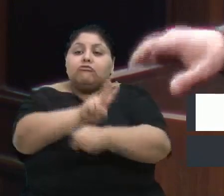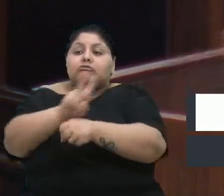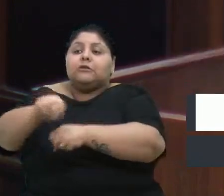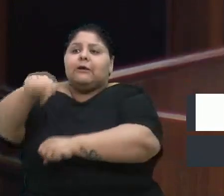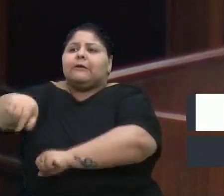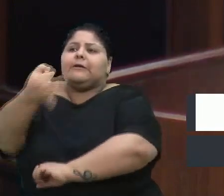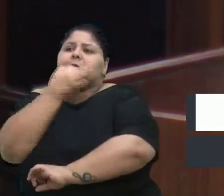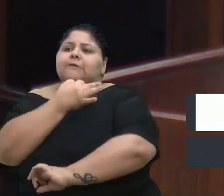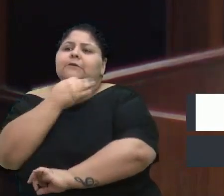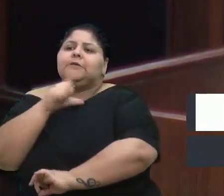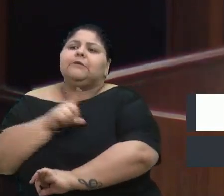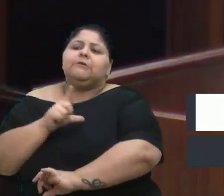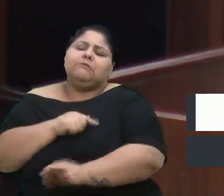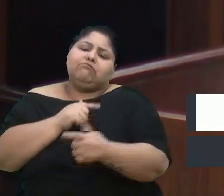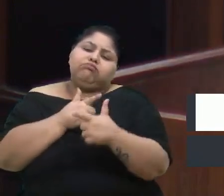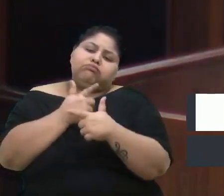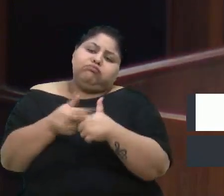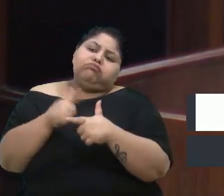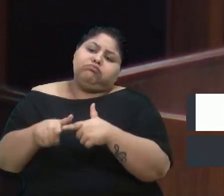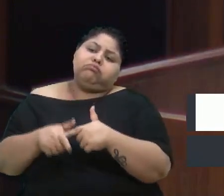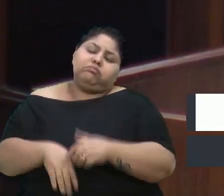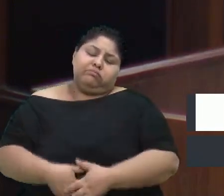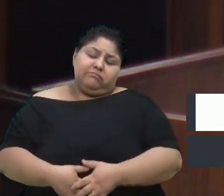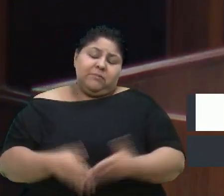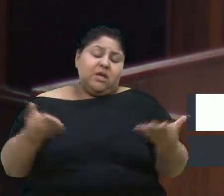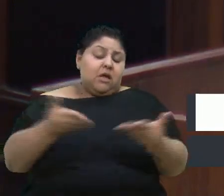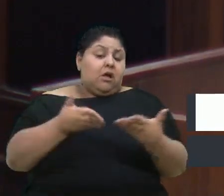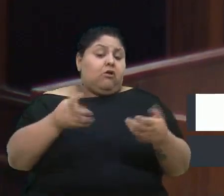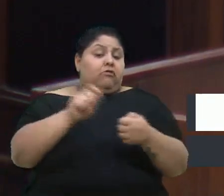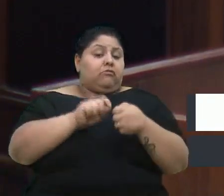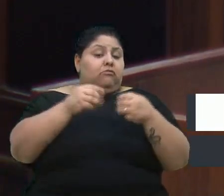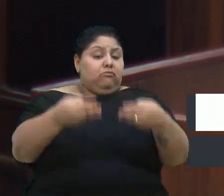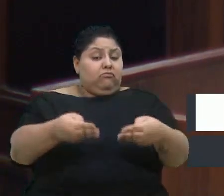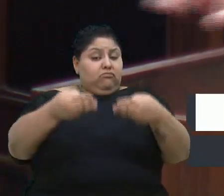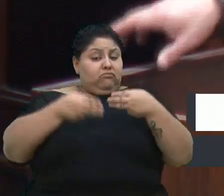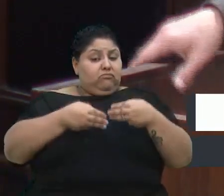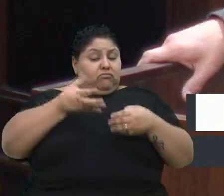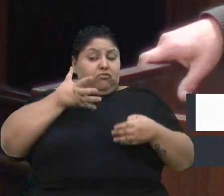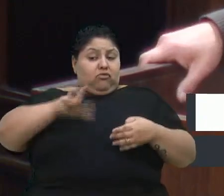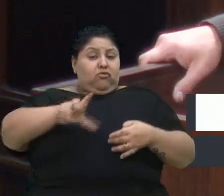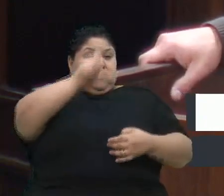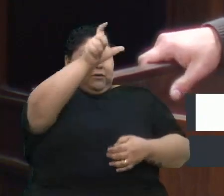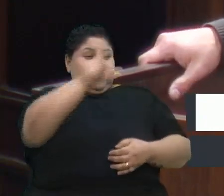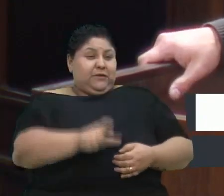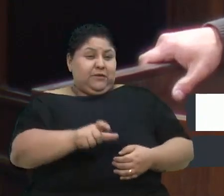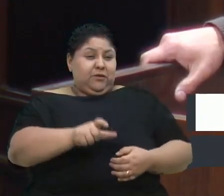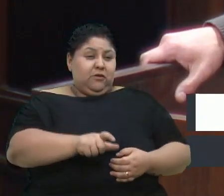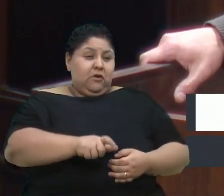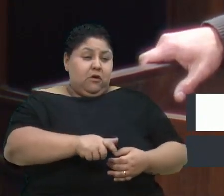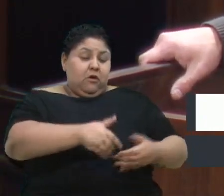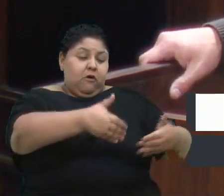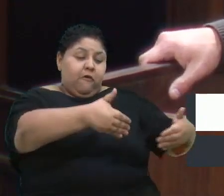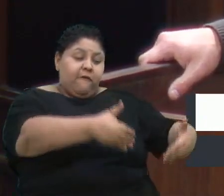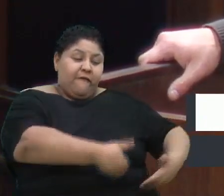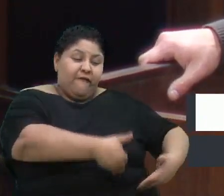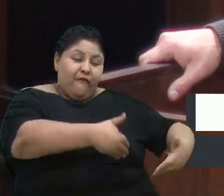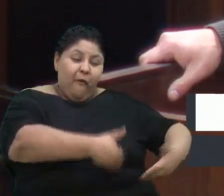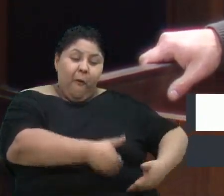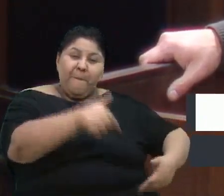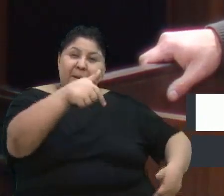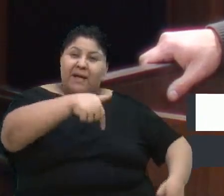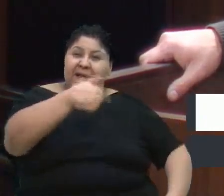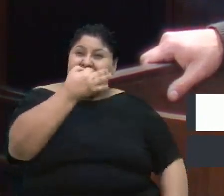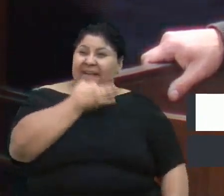Agora, vamos fazer uma moção contra essas pessoas que estão passando fome em Caxias, essas 25 mil pessoas em situação